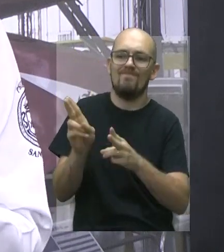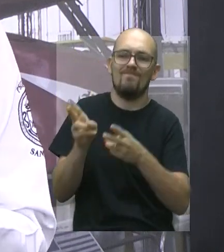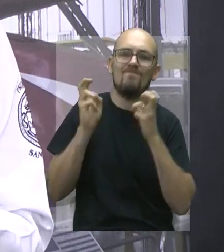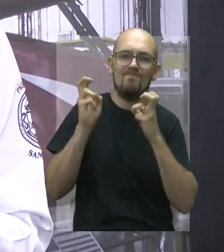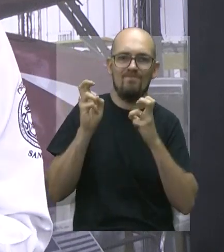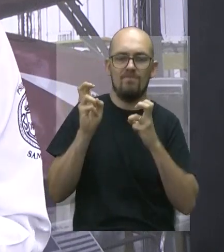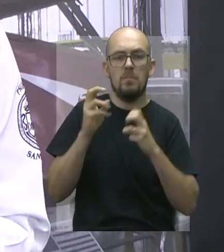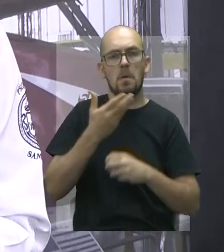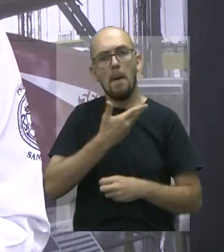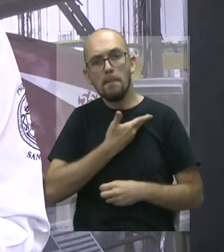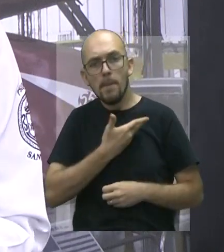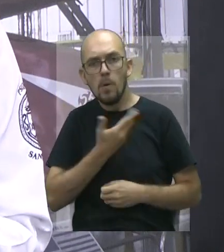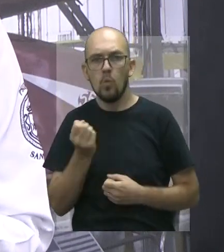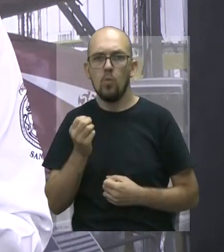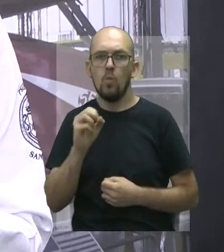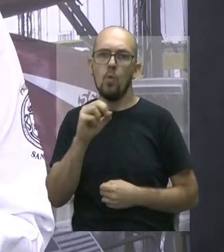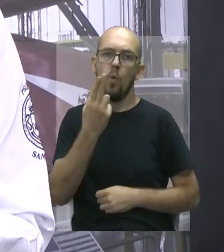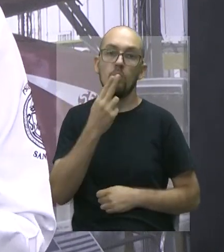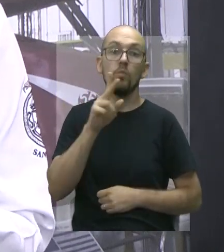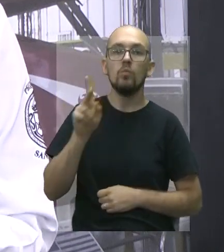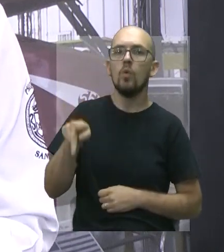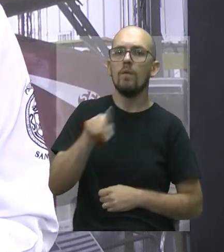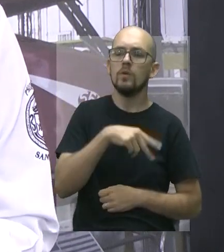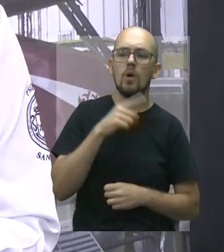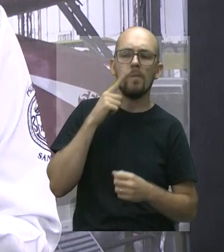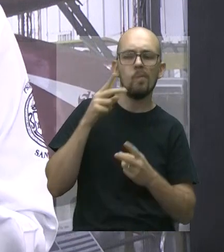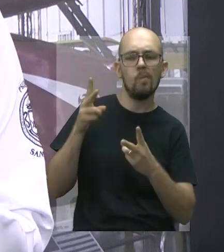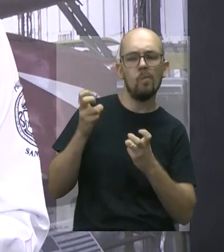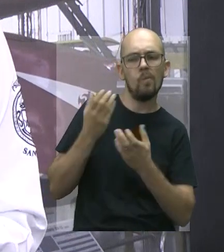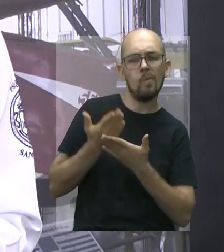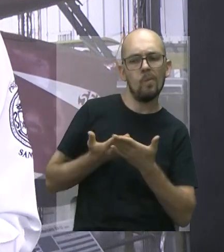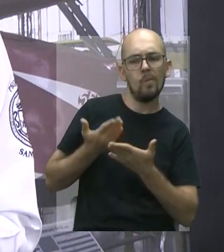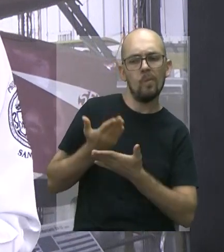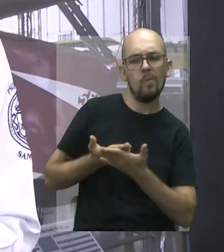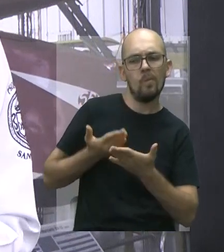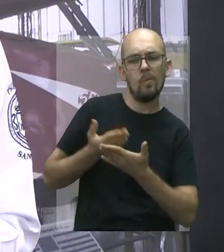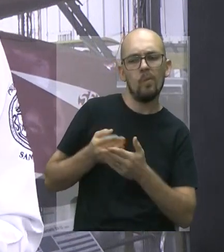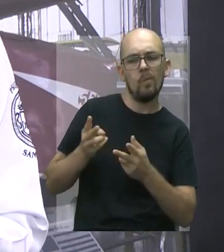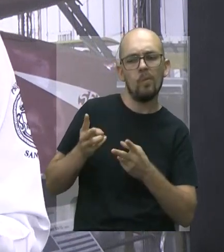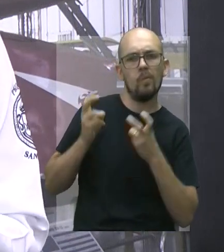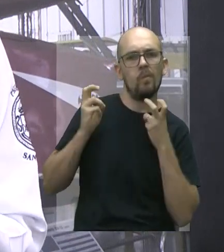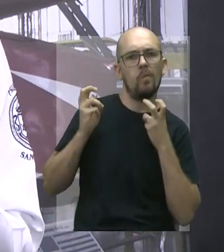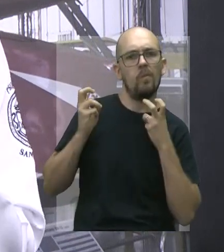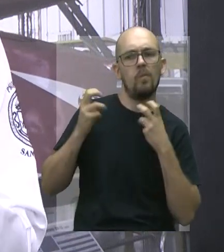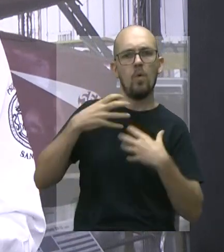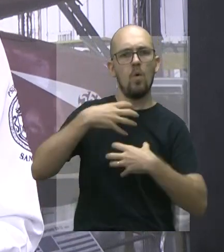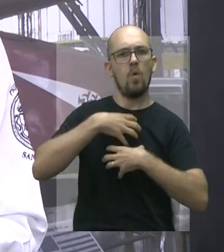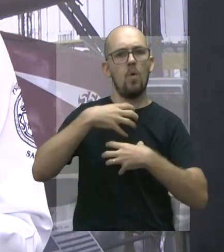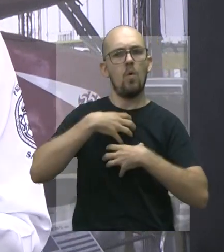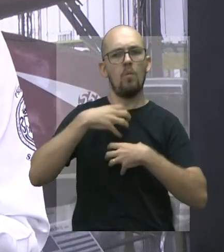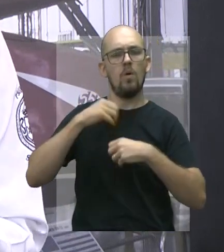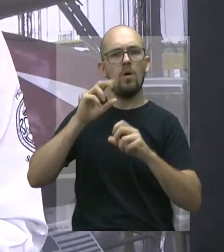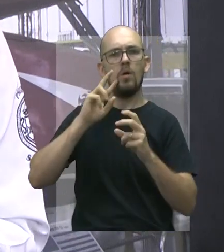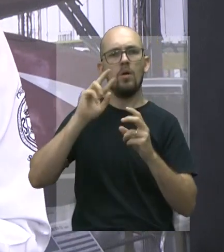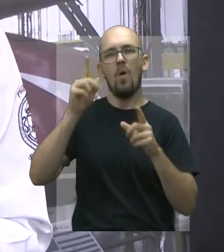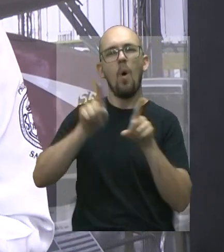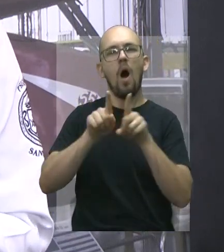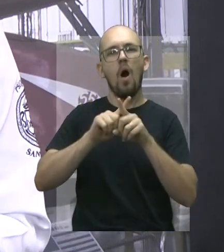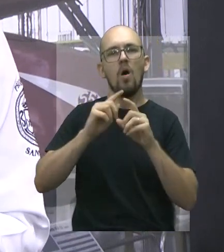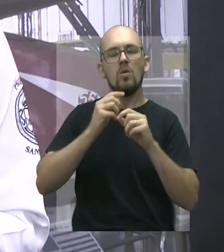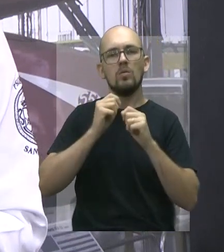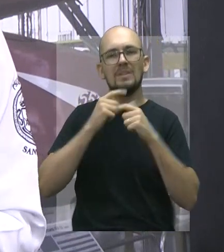ou até professores que vejam de repente o comportamento, uma alteração brusca de comportamento, de humor de algum